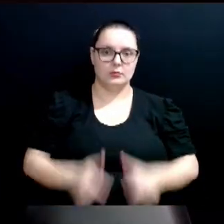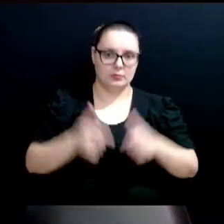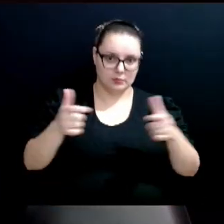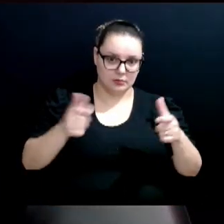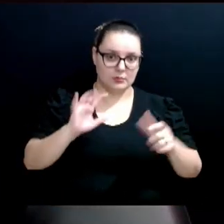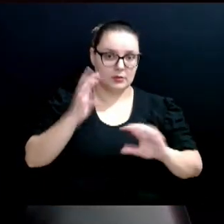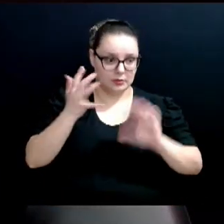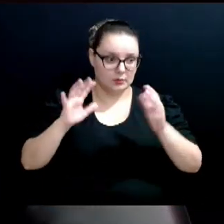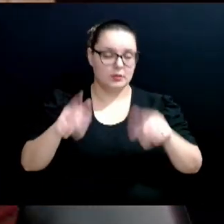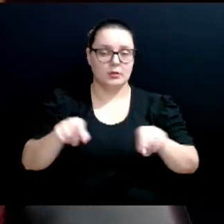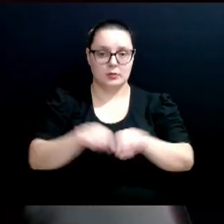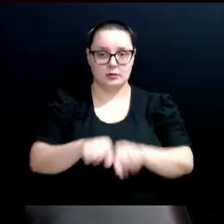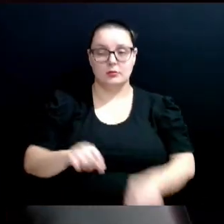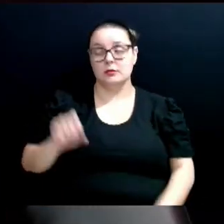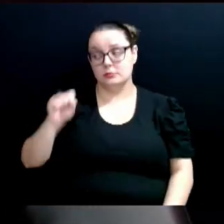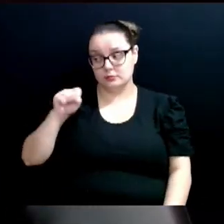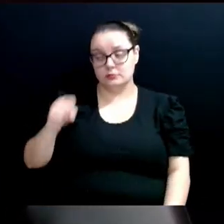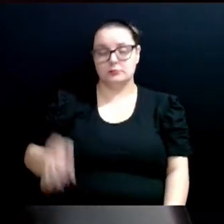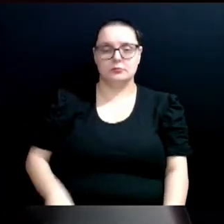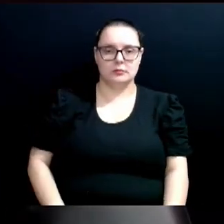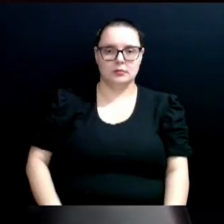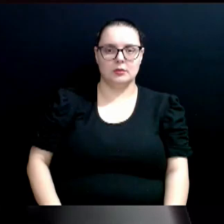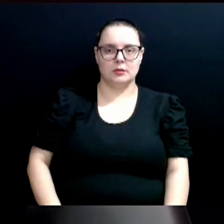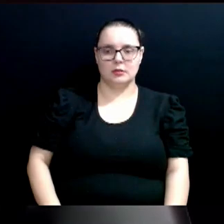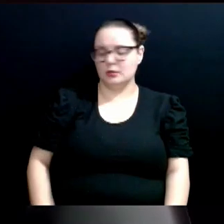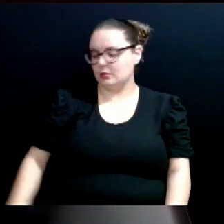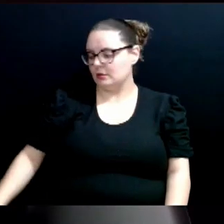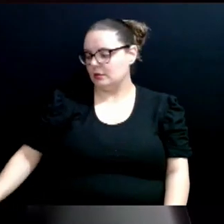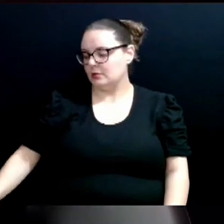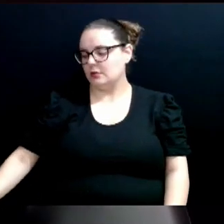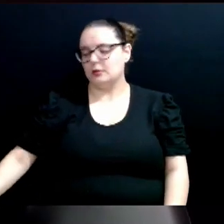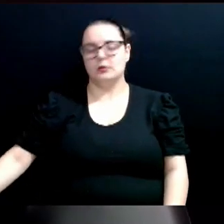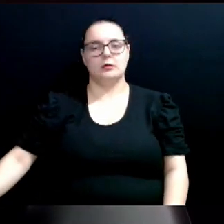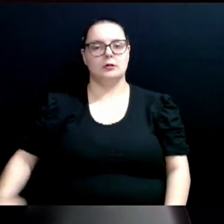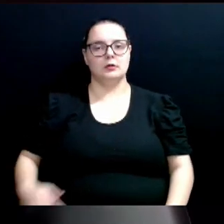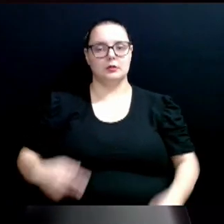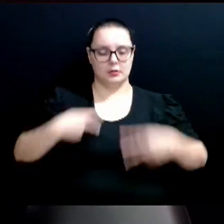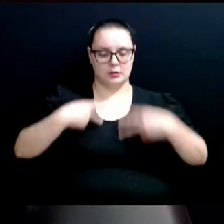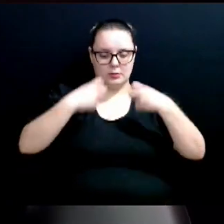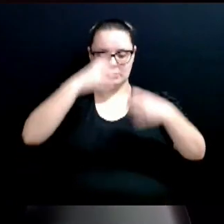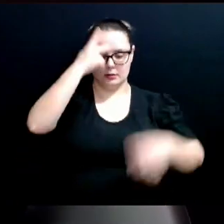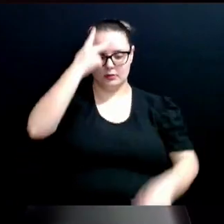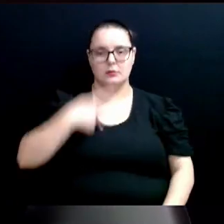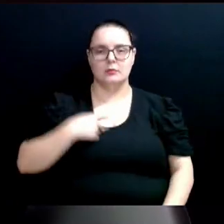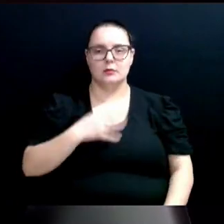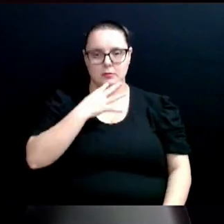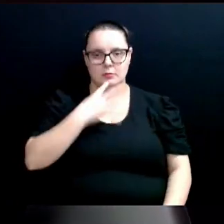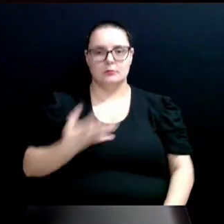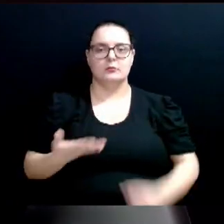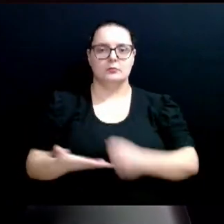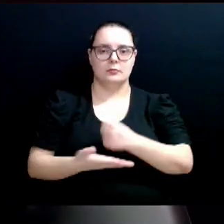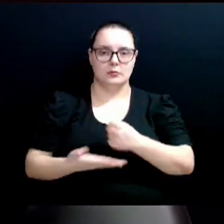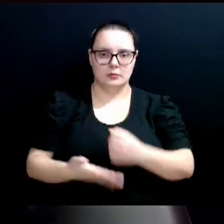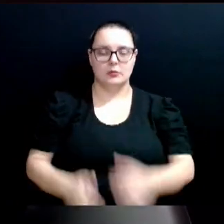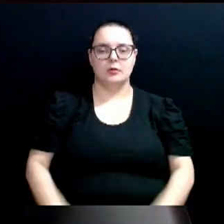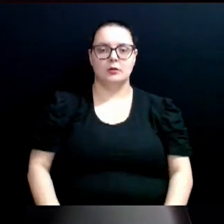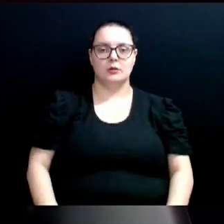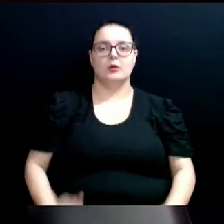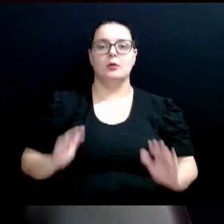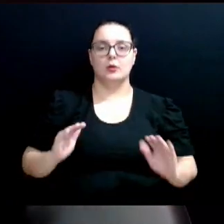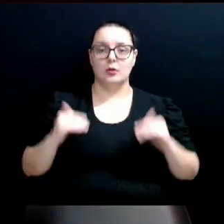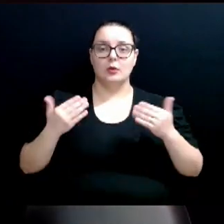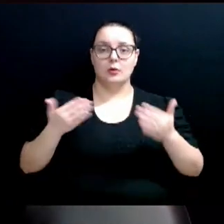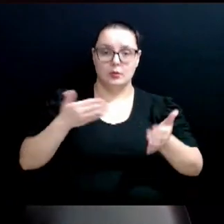também, trabalhando principalmente esse autoconhecimento, mas basicamente em quais são os seus limites em